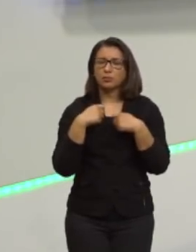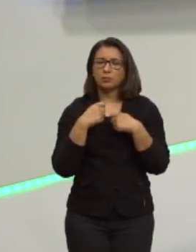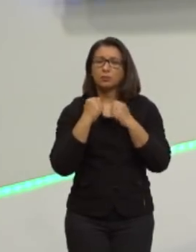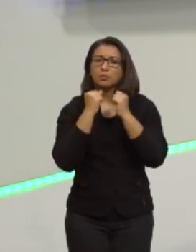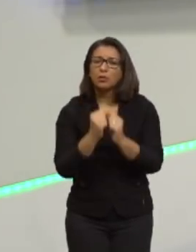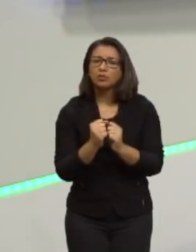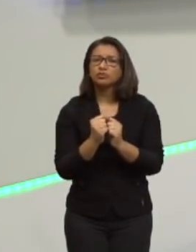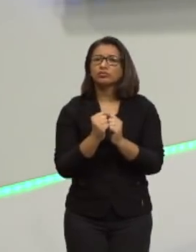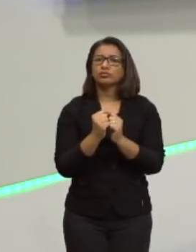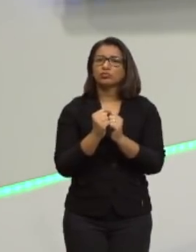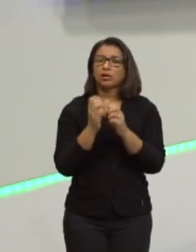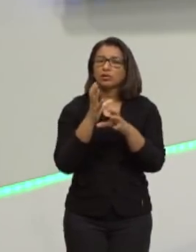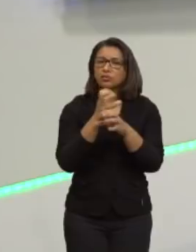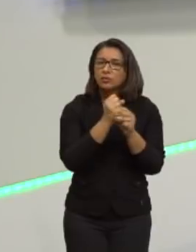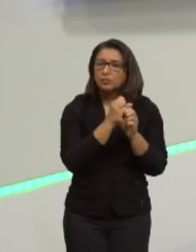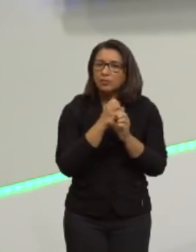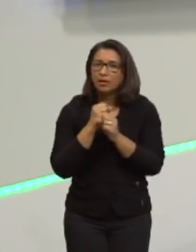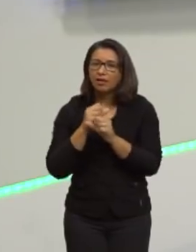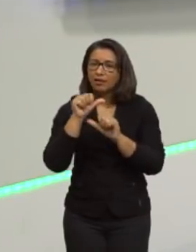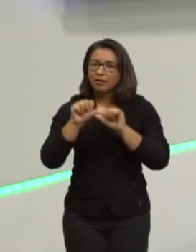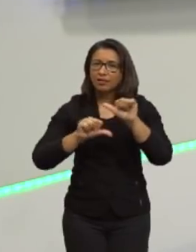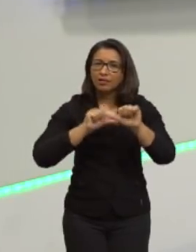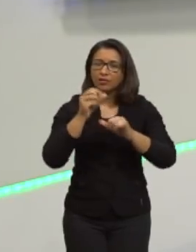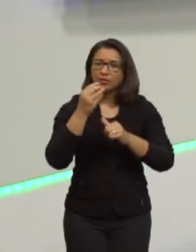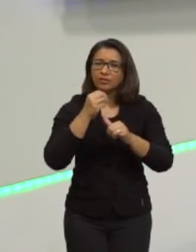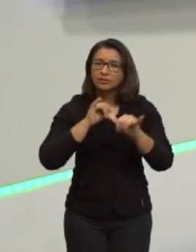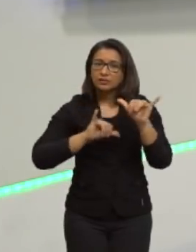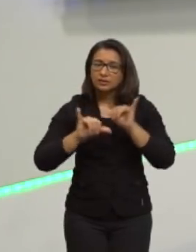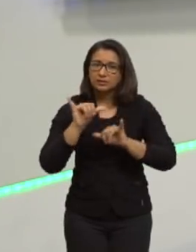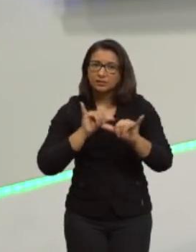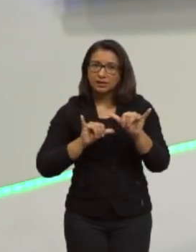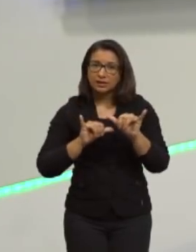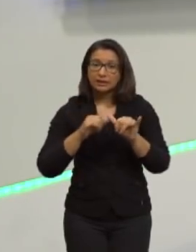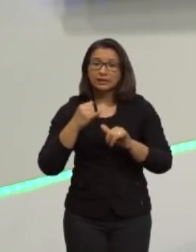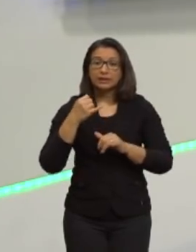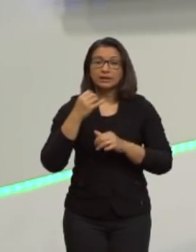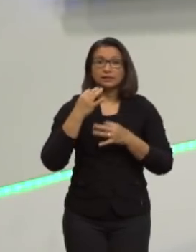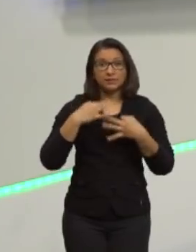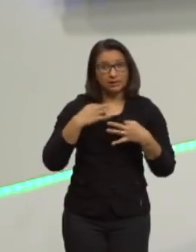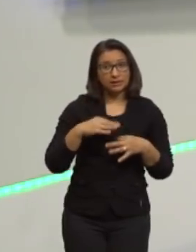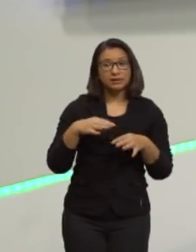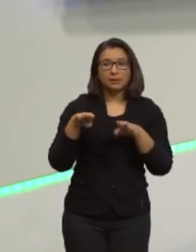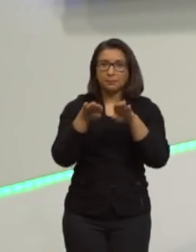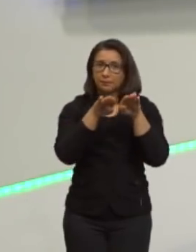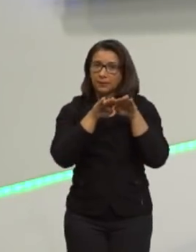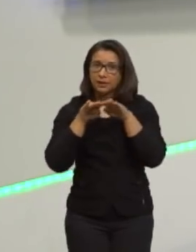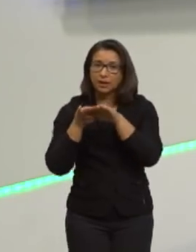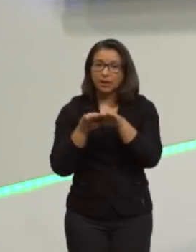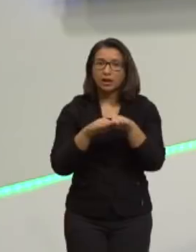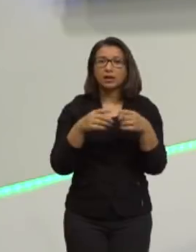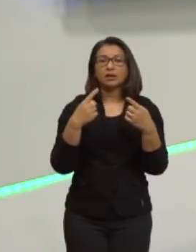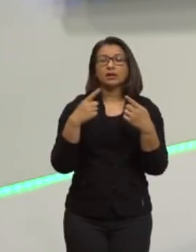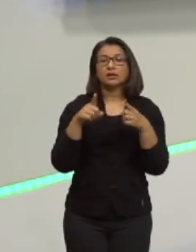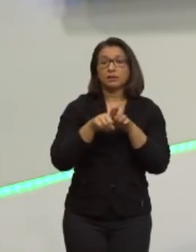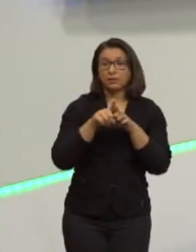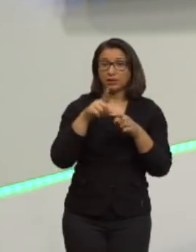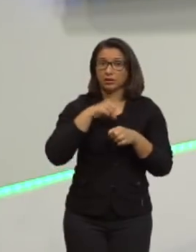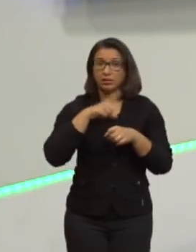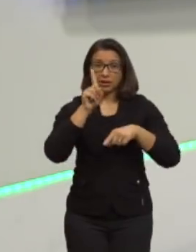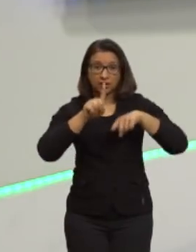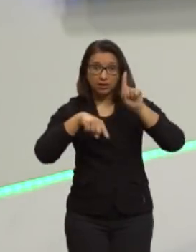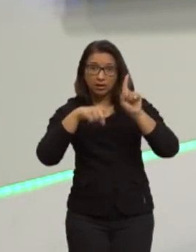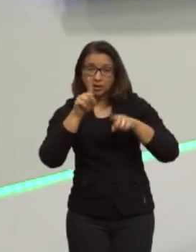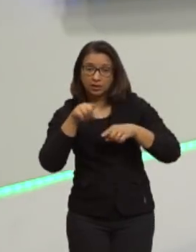equações químicas desde que elas estejam perfeitamente balanceadas que eu tenha a entalpia dessas